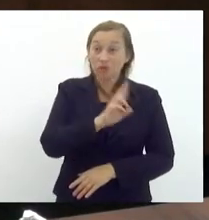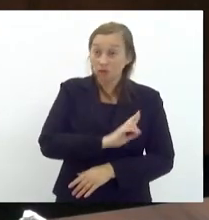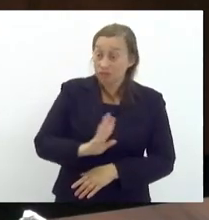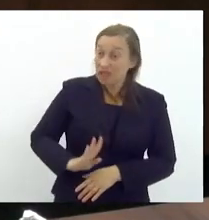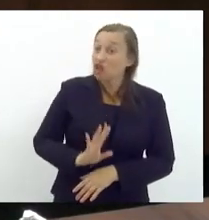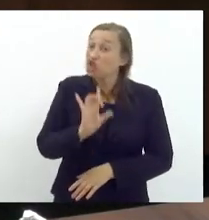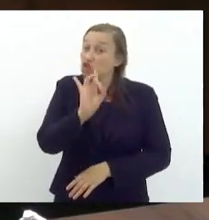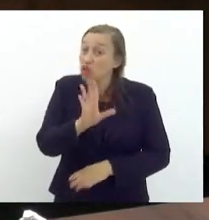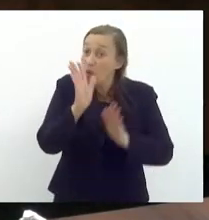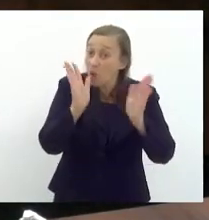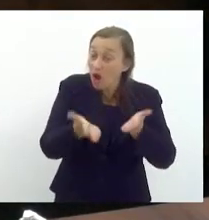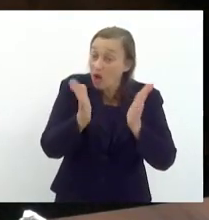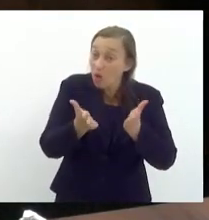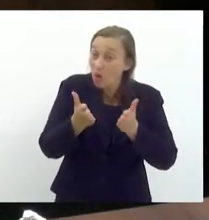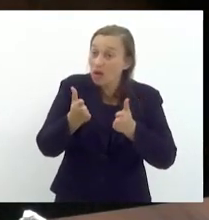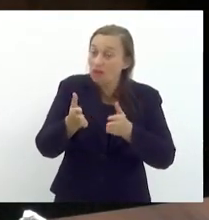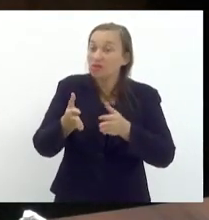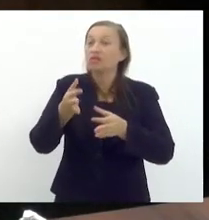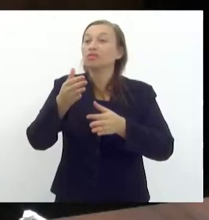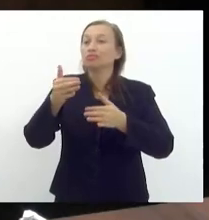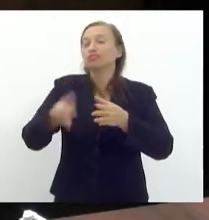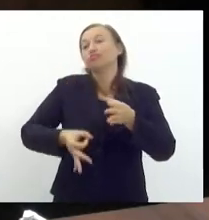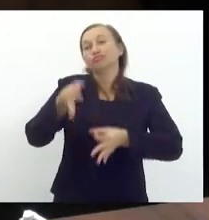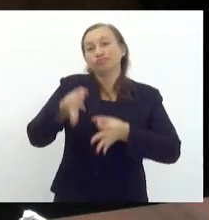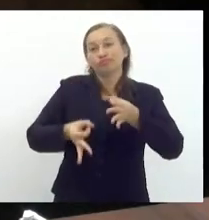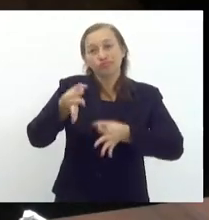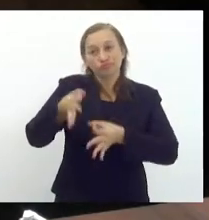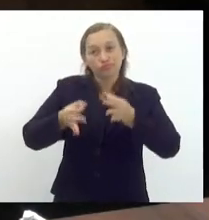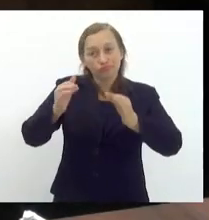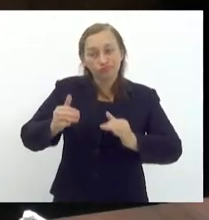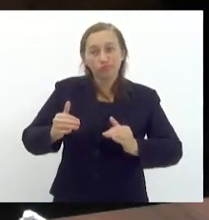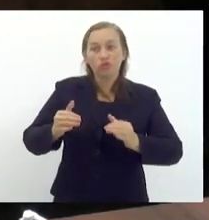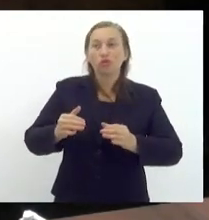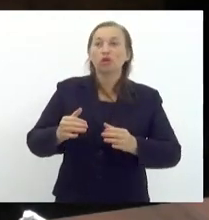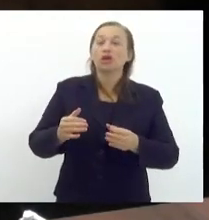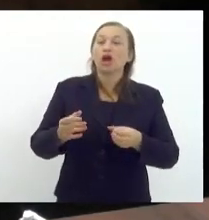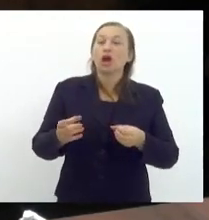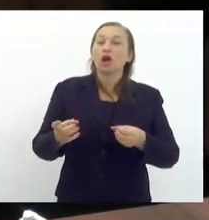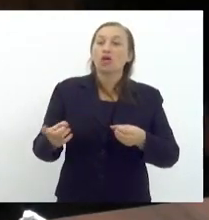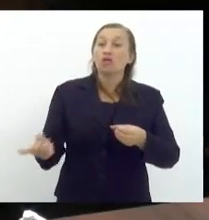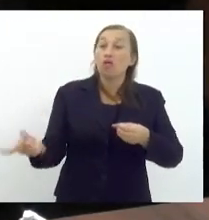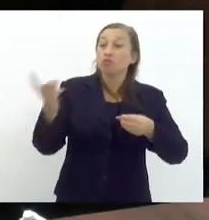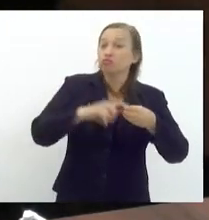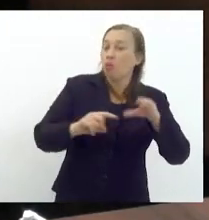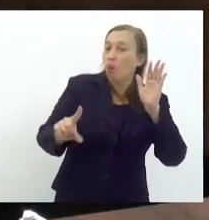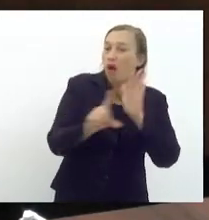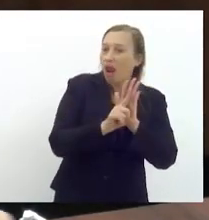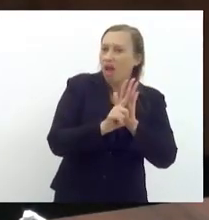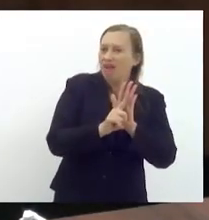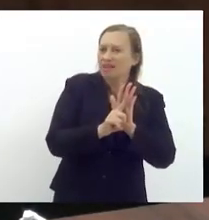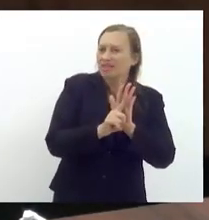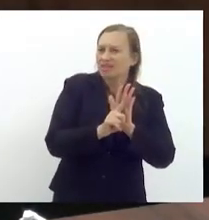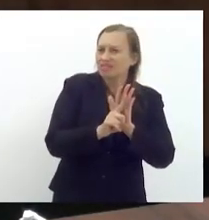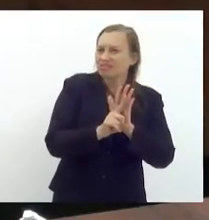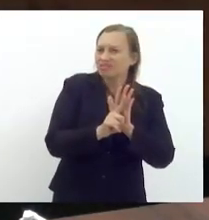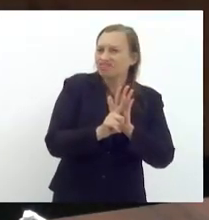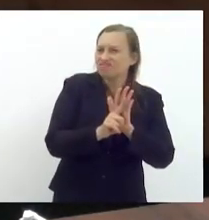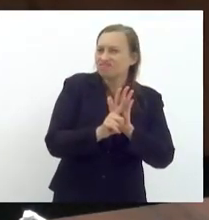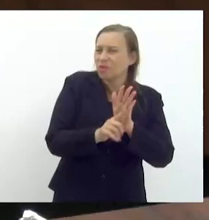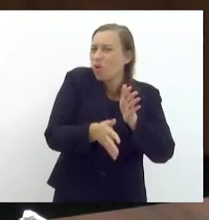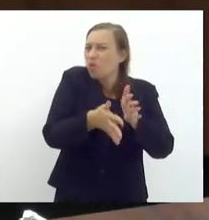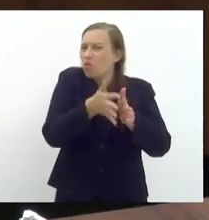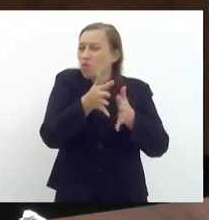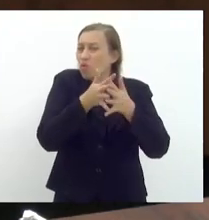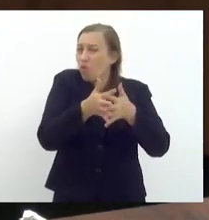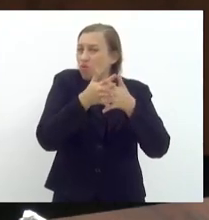pleno do tribunal de justiça a lei voltou e se gerou uma jurisprudência